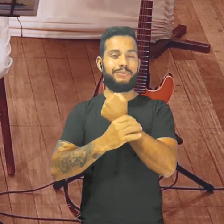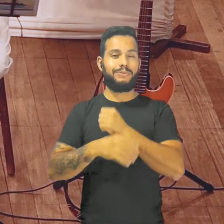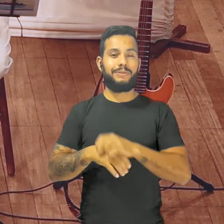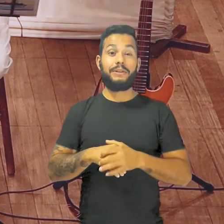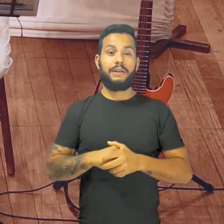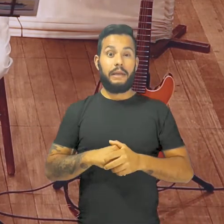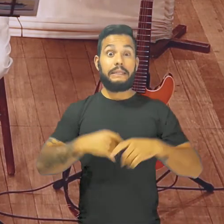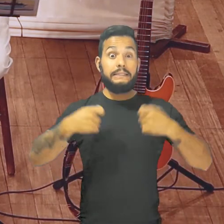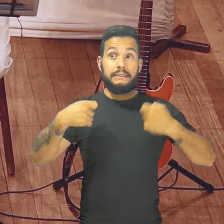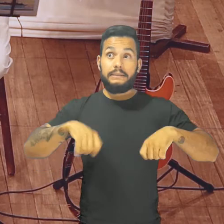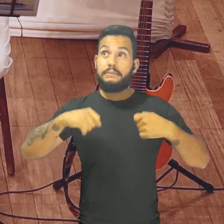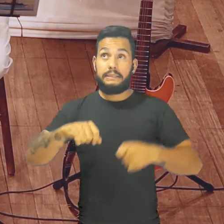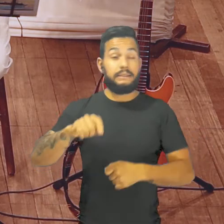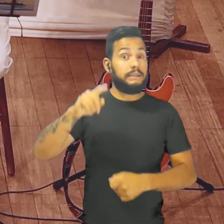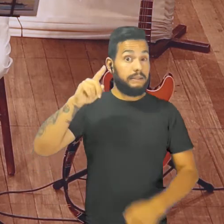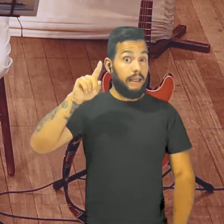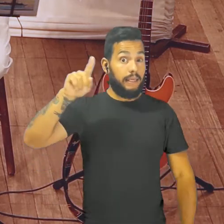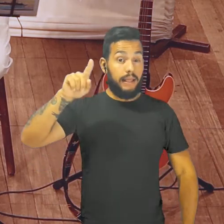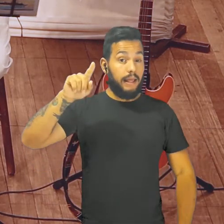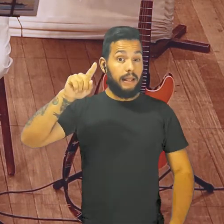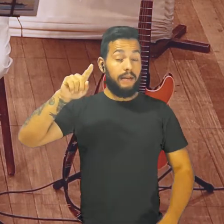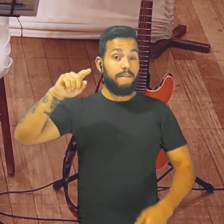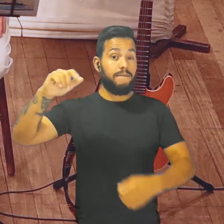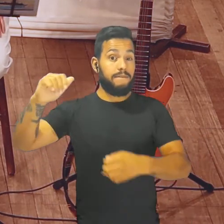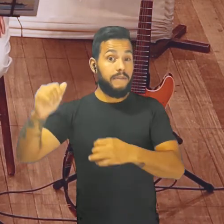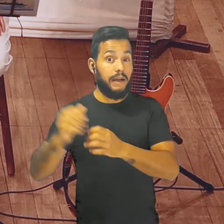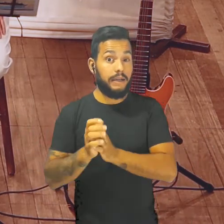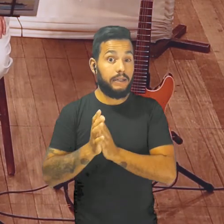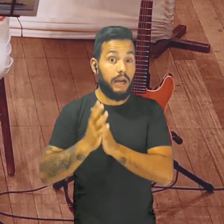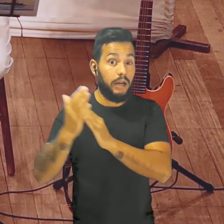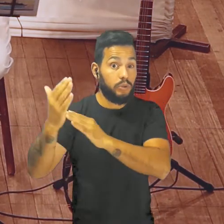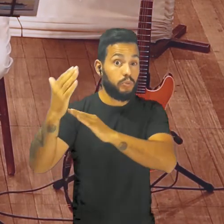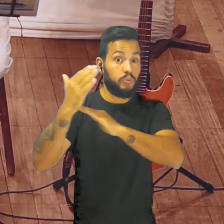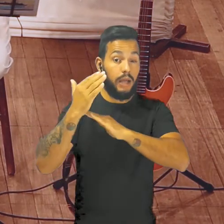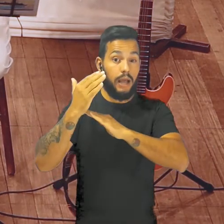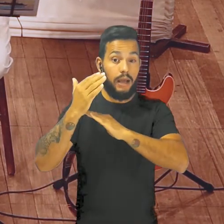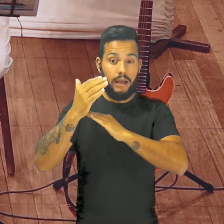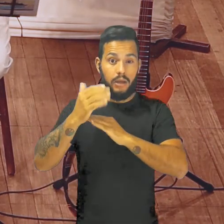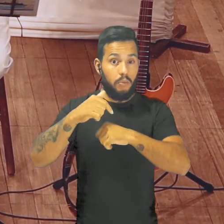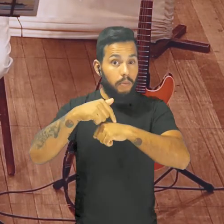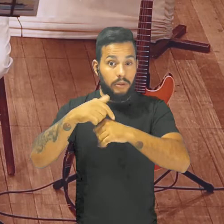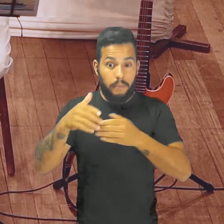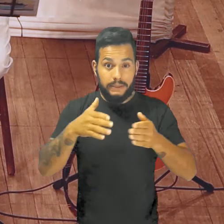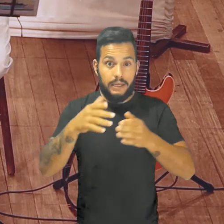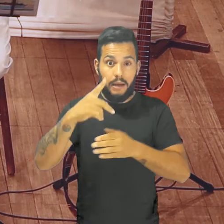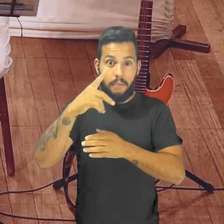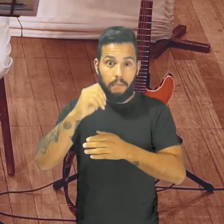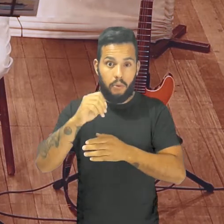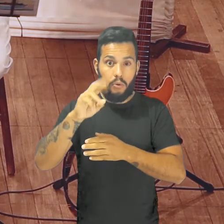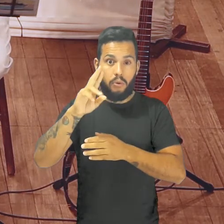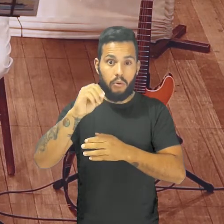Vão precisar muito da Aurora para passarem pela Pororoca. O Timão achou